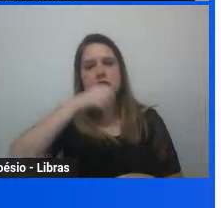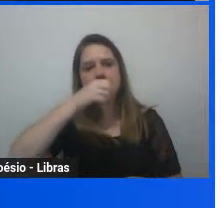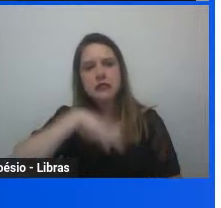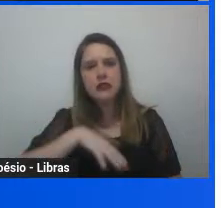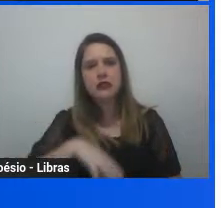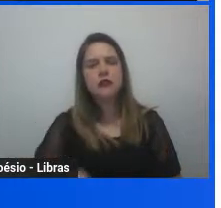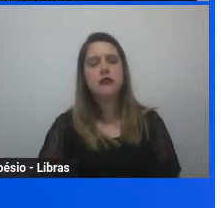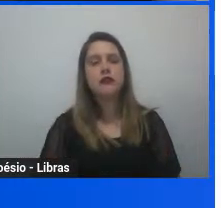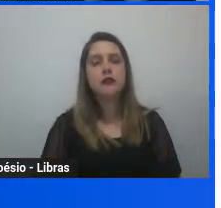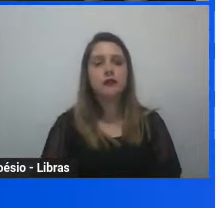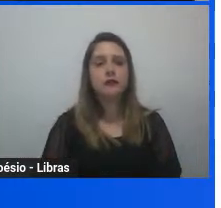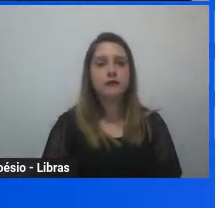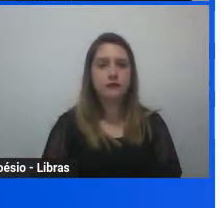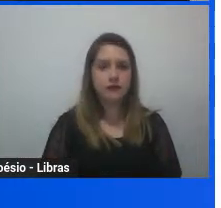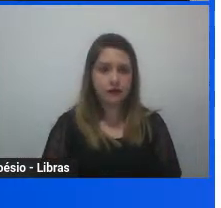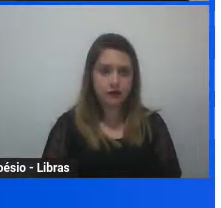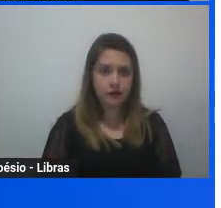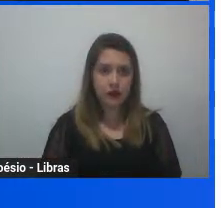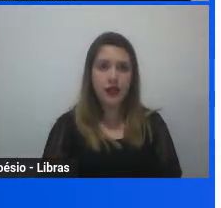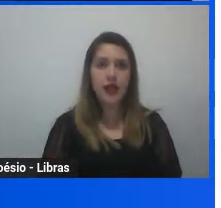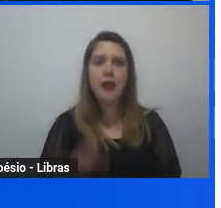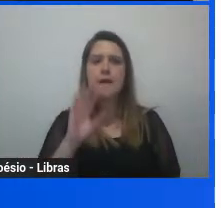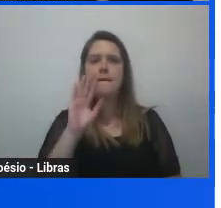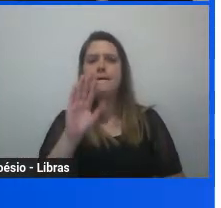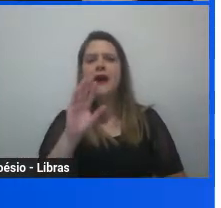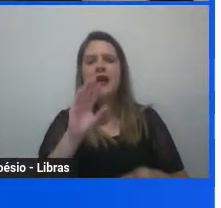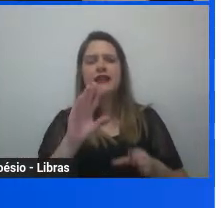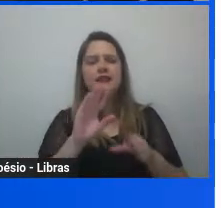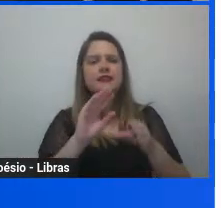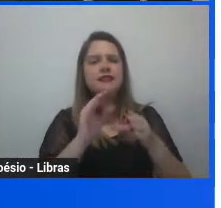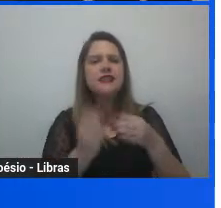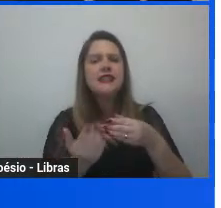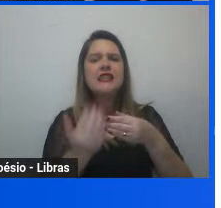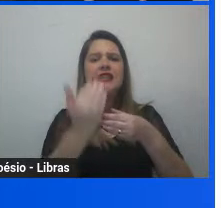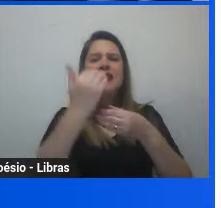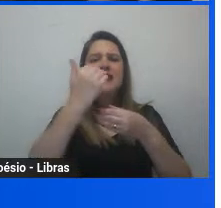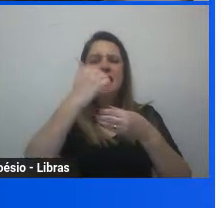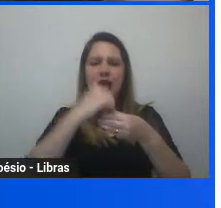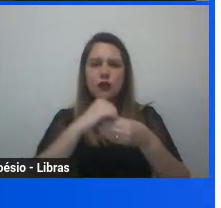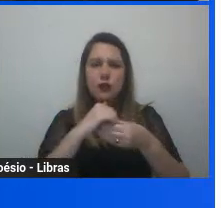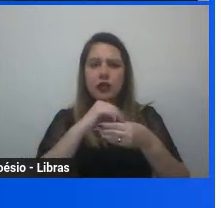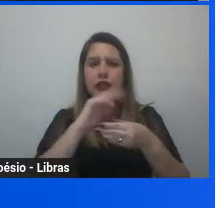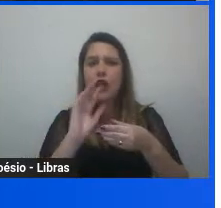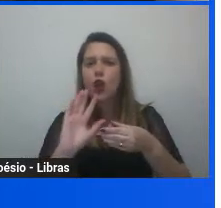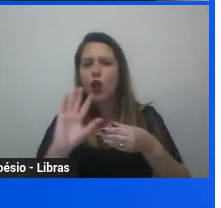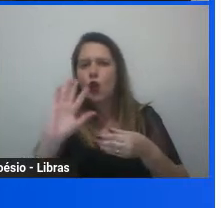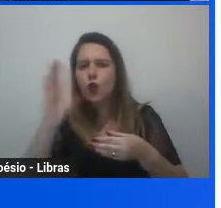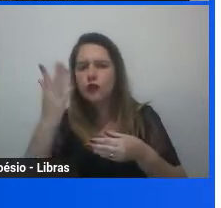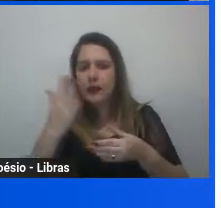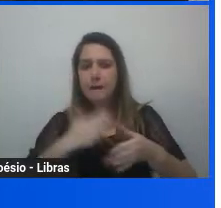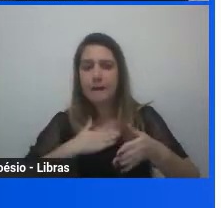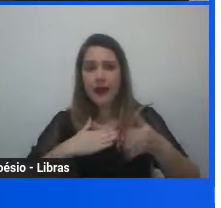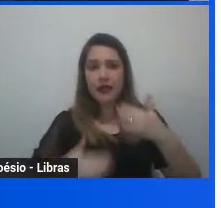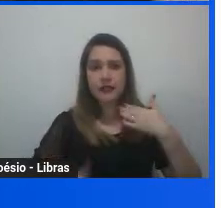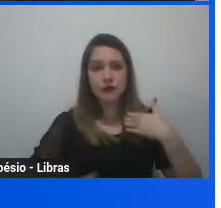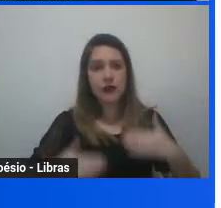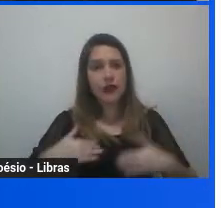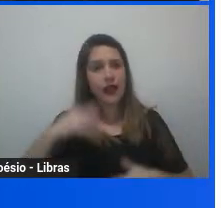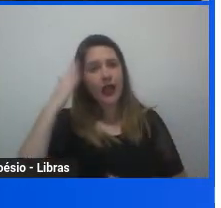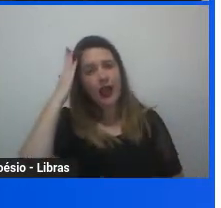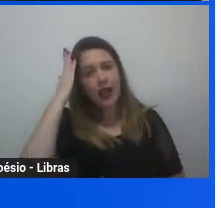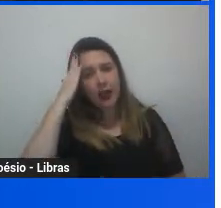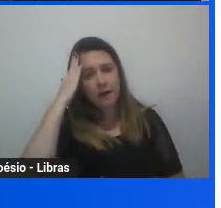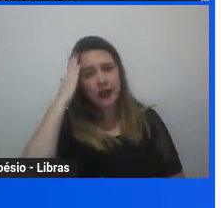interna acontece dentro de alguma cavidade, alguma parte dentro do nosso corpo. Cabeça, que é o crânio, região